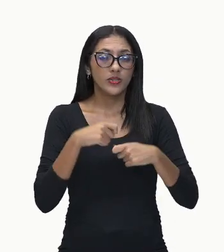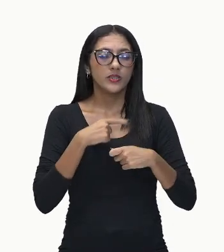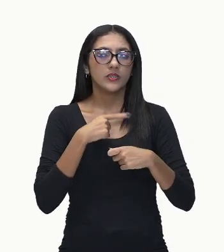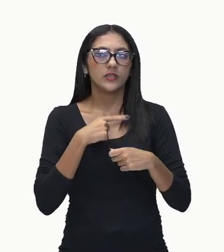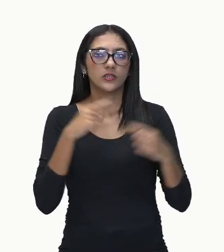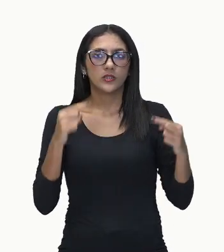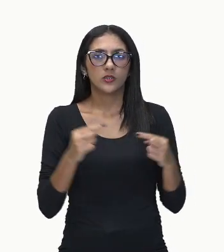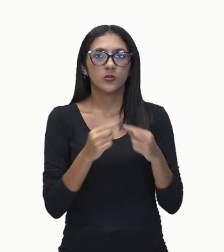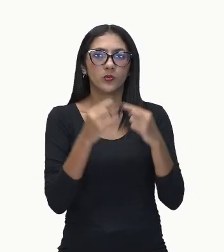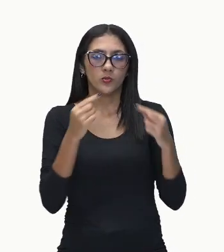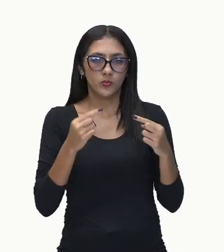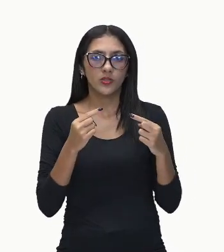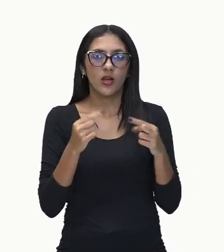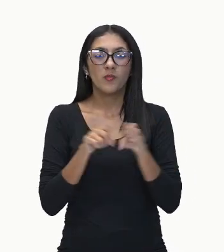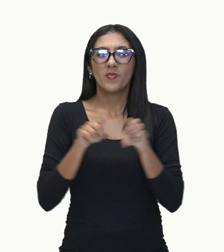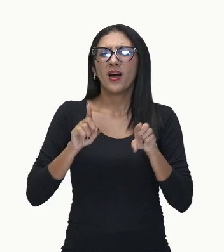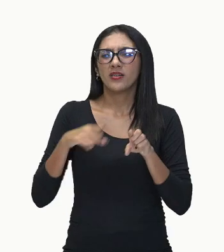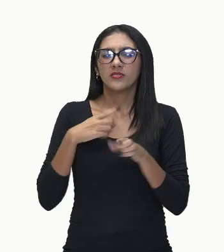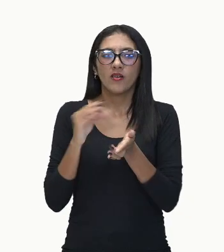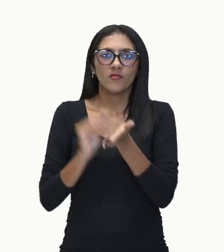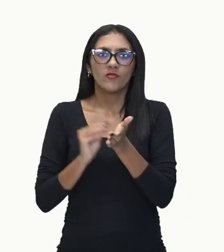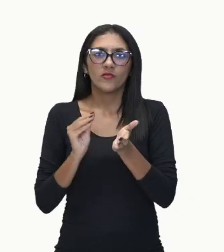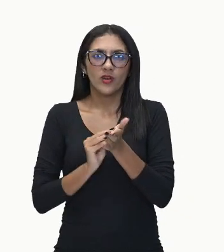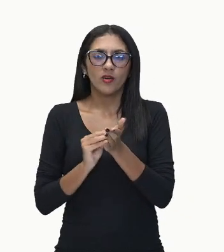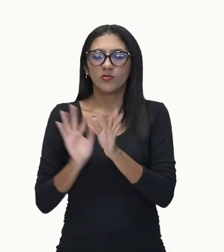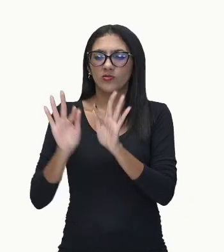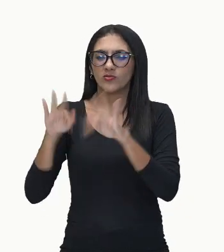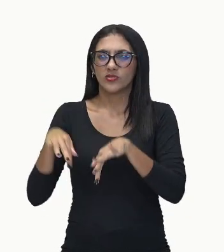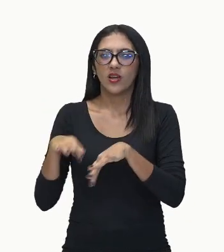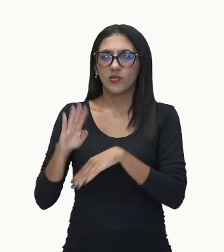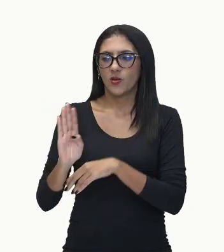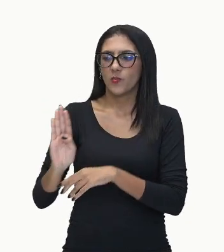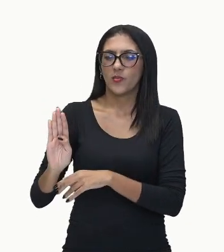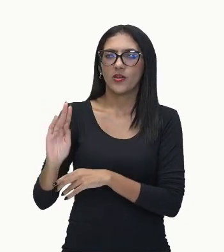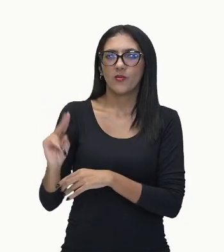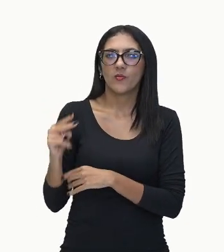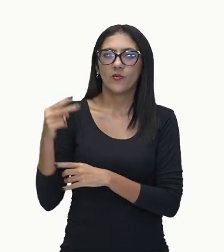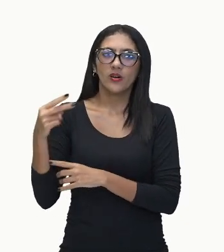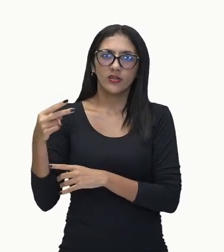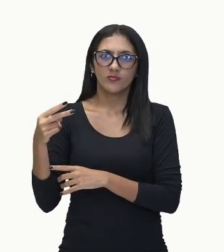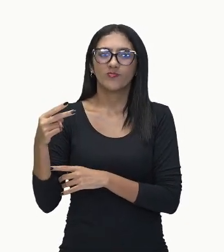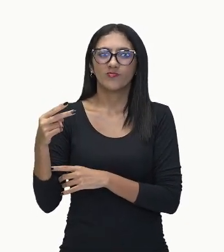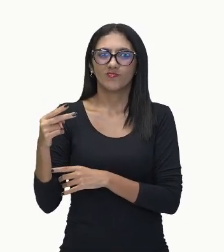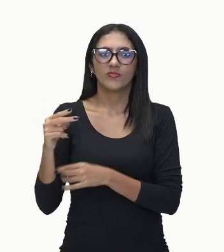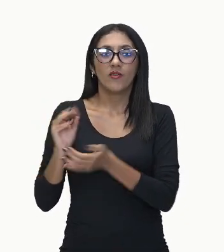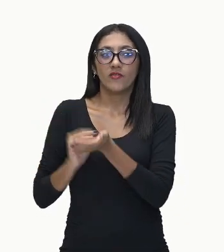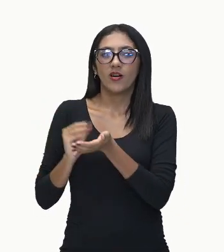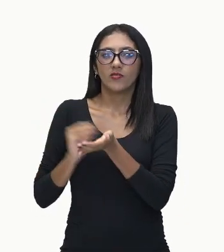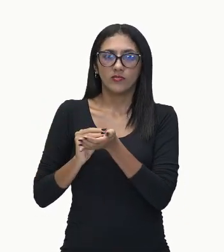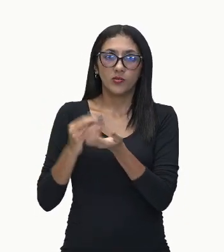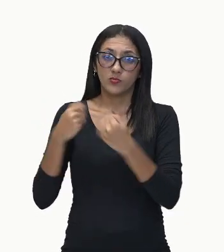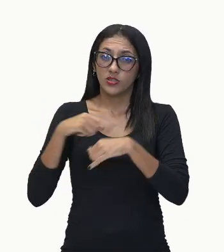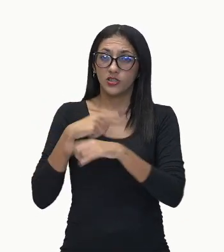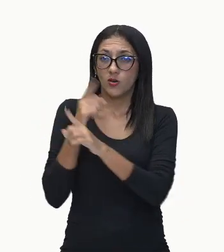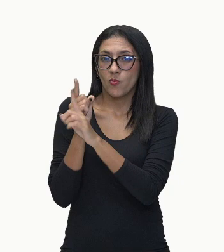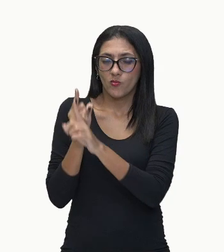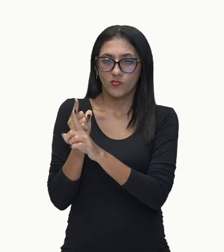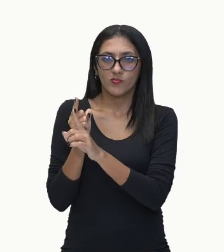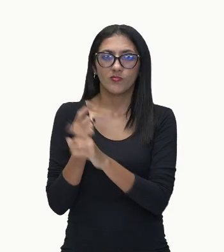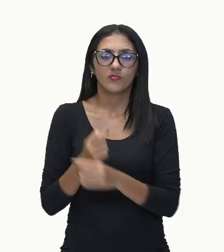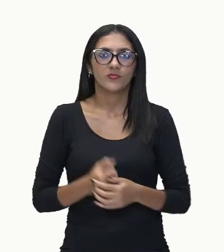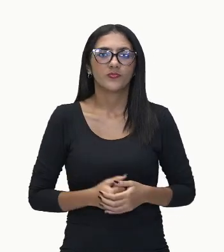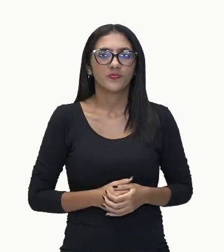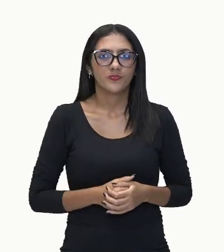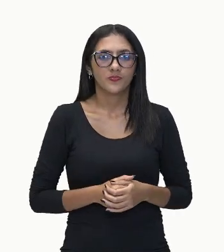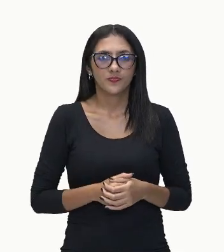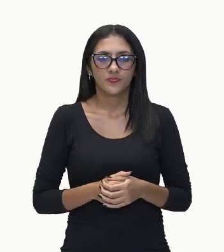num quadrado perfeito está faltando nós descobrirmos quem é esse termo constante que é o último termo desta equação Beleza vai